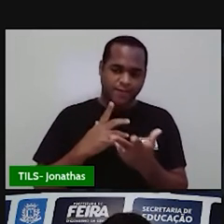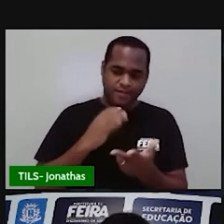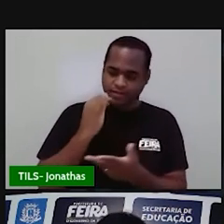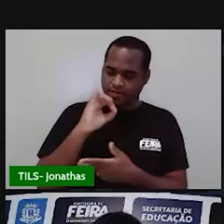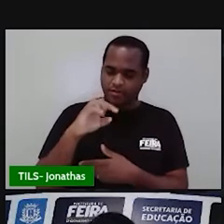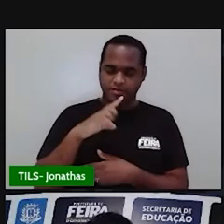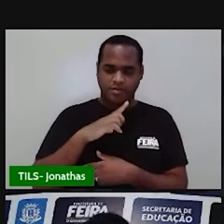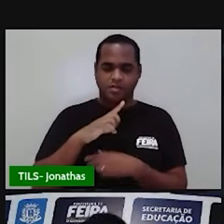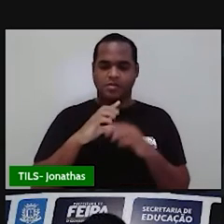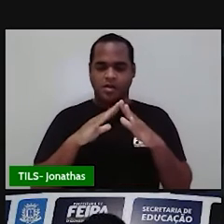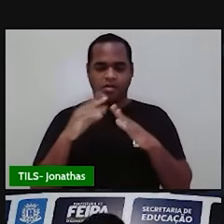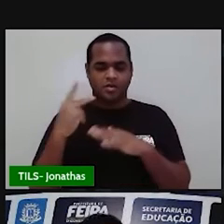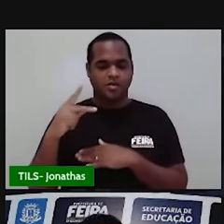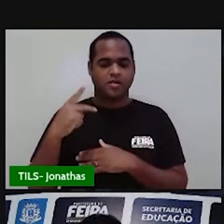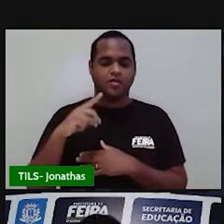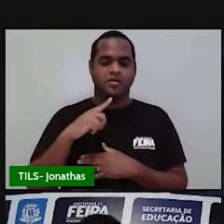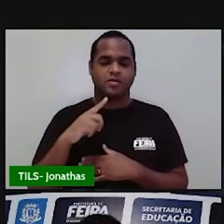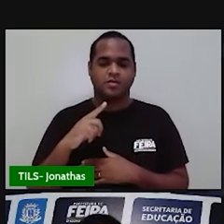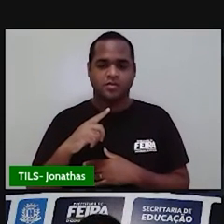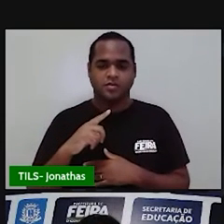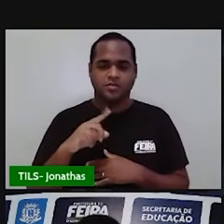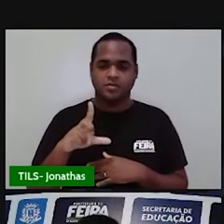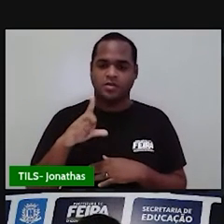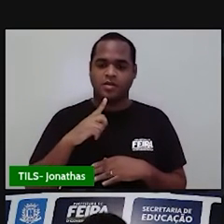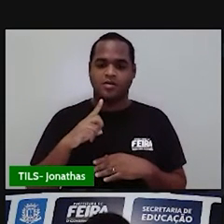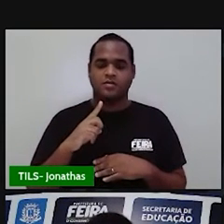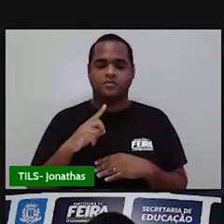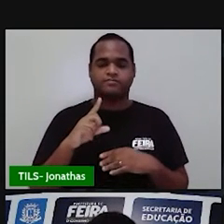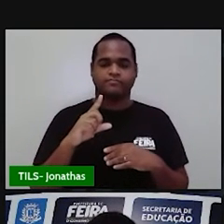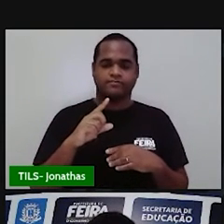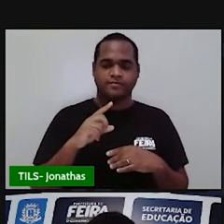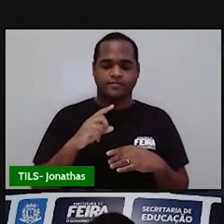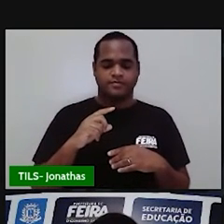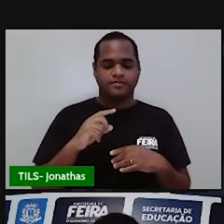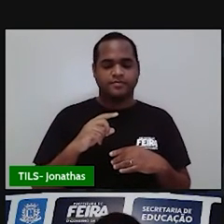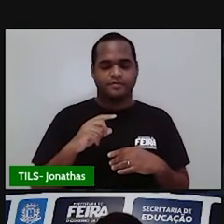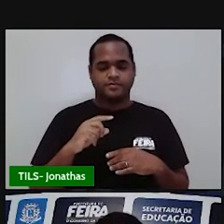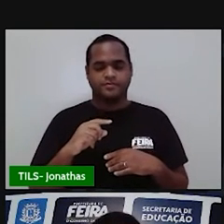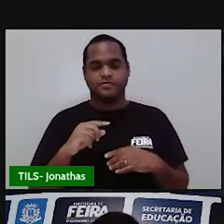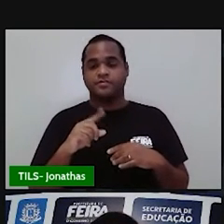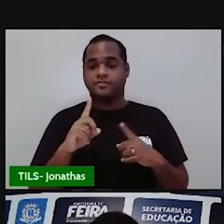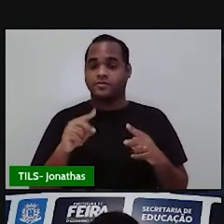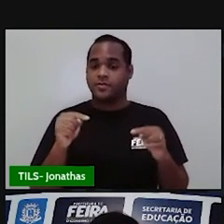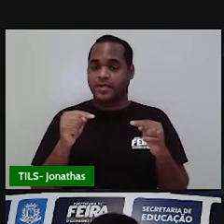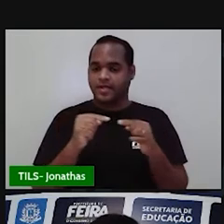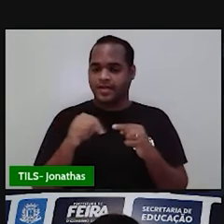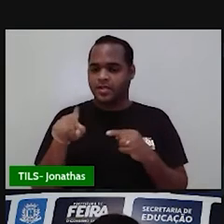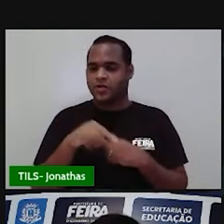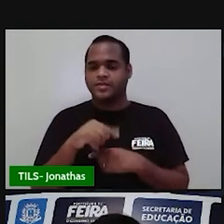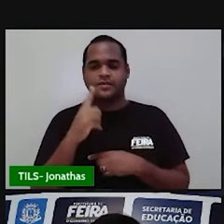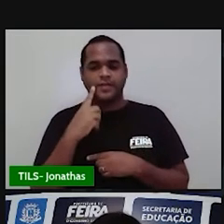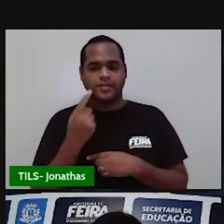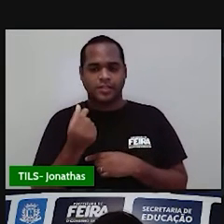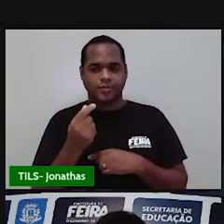nossa casa por uma consciência financeira, tá? Quanto menos a gente